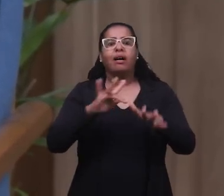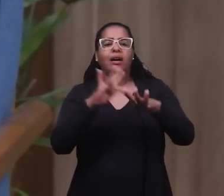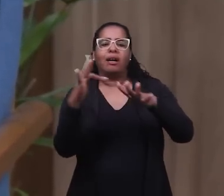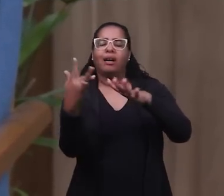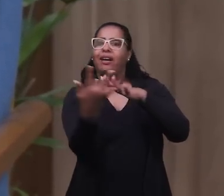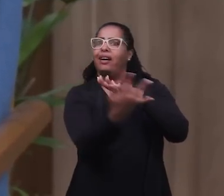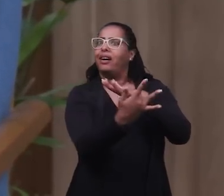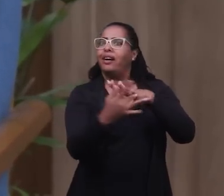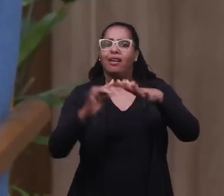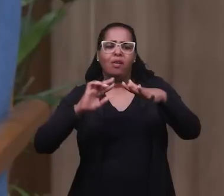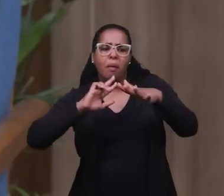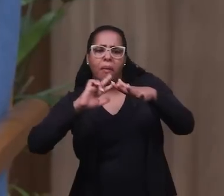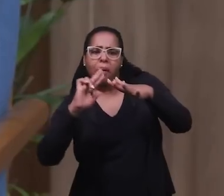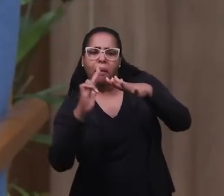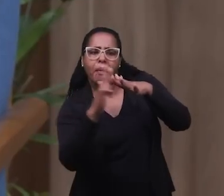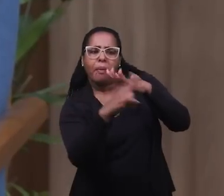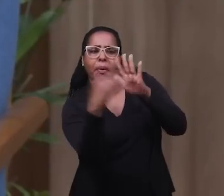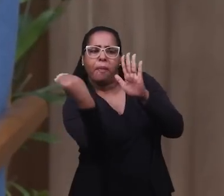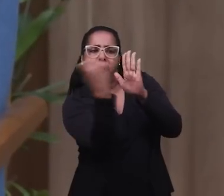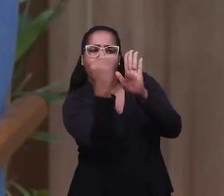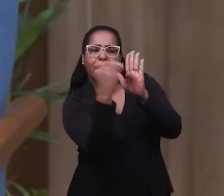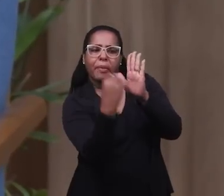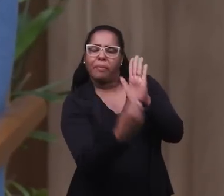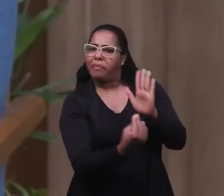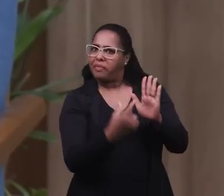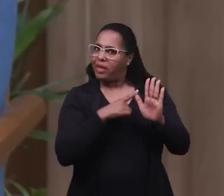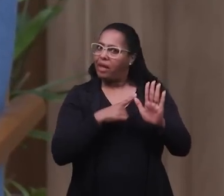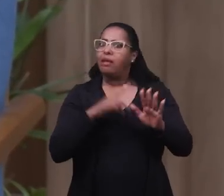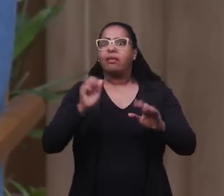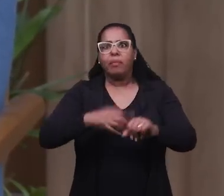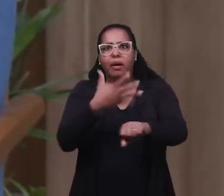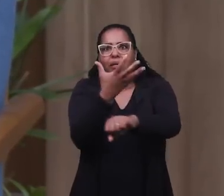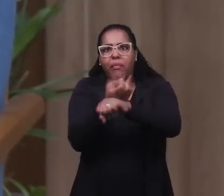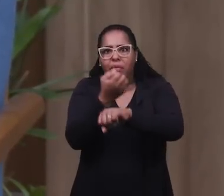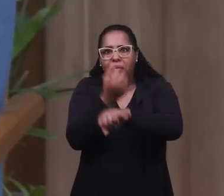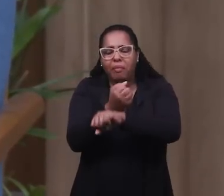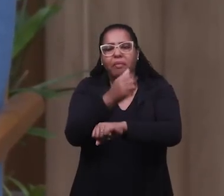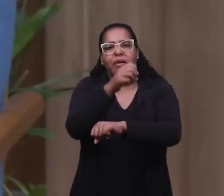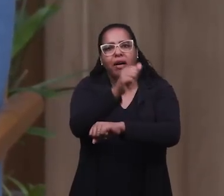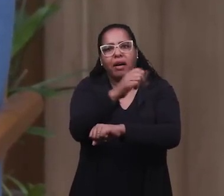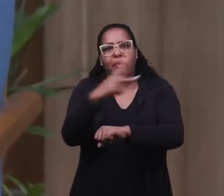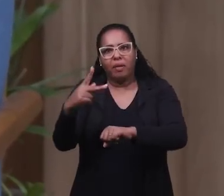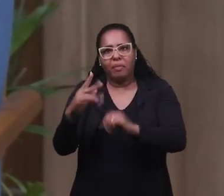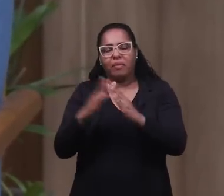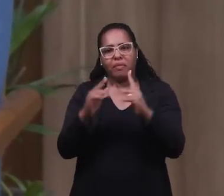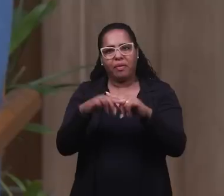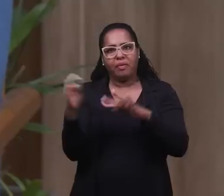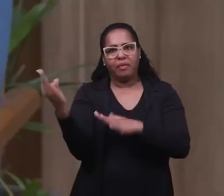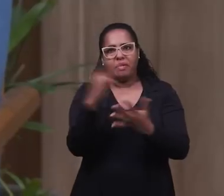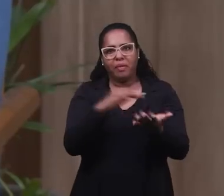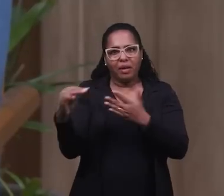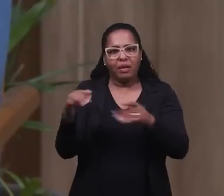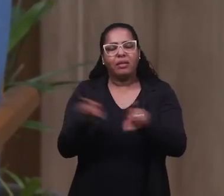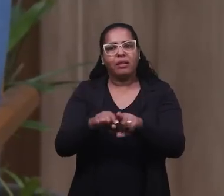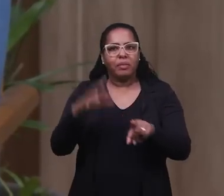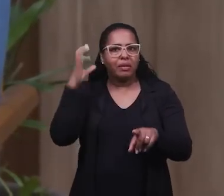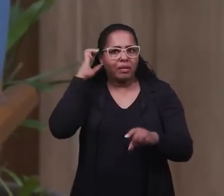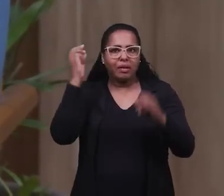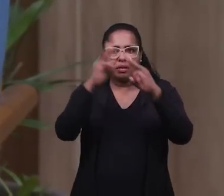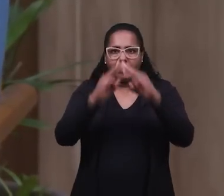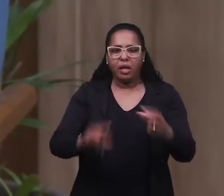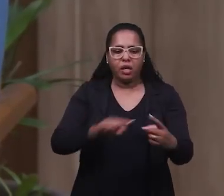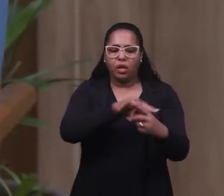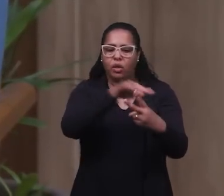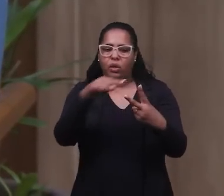redes sociais, lá tem muita coisa postada. E também você pode baixar os aplicativos da Igreja Cristã Maranata e o da Rádio Manaim. São